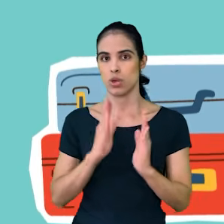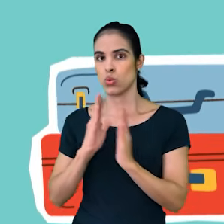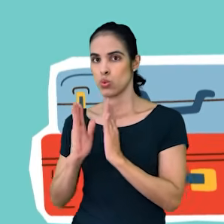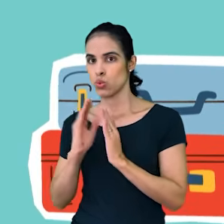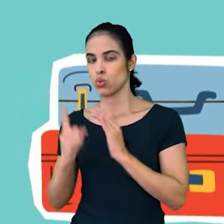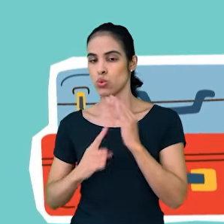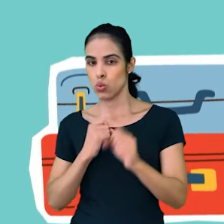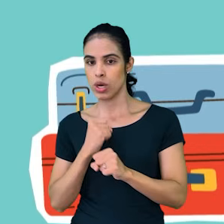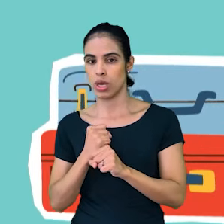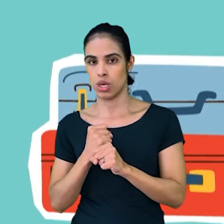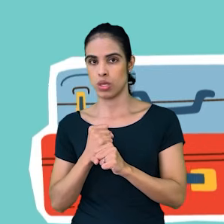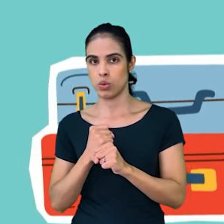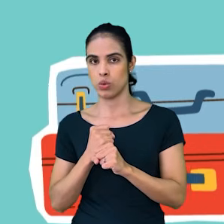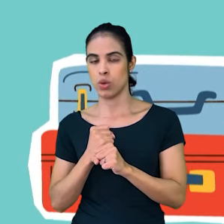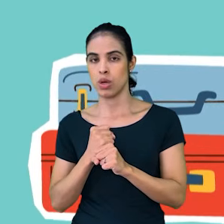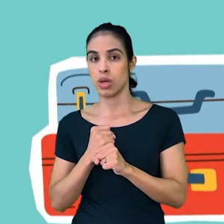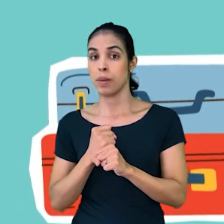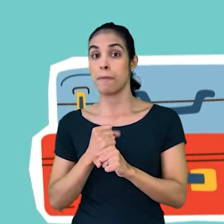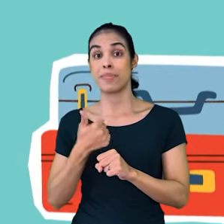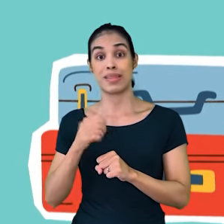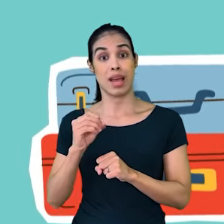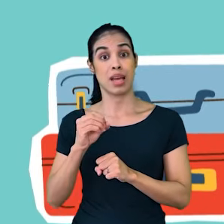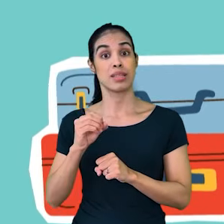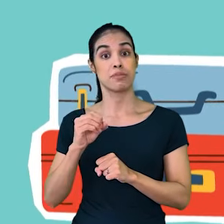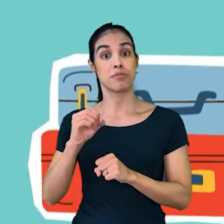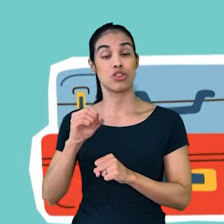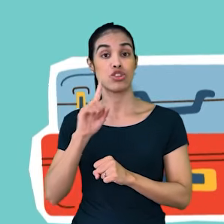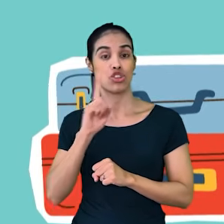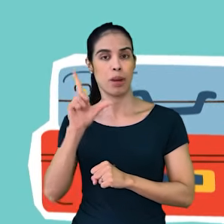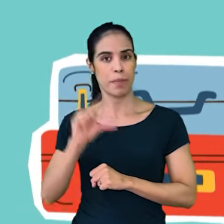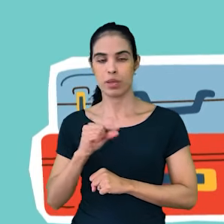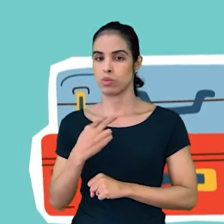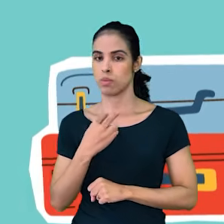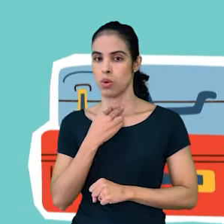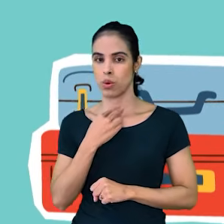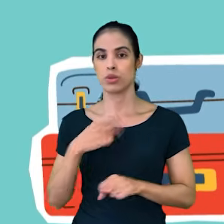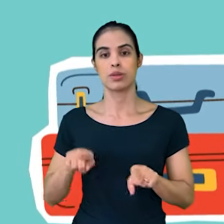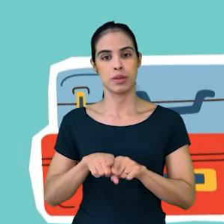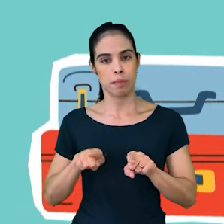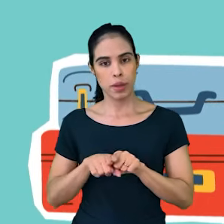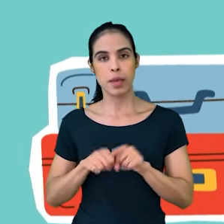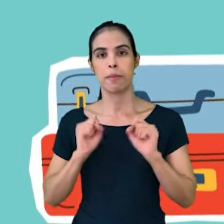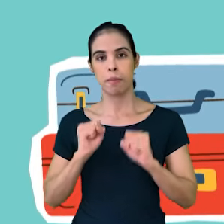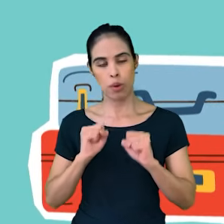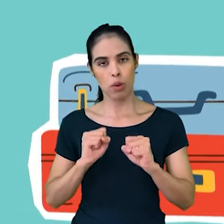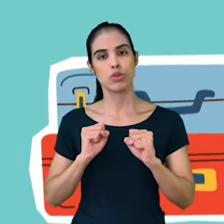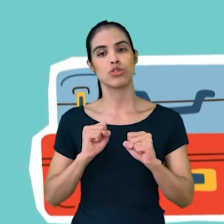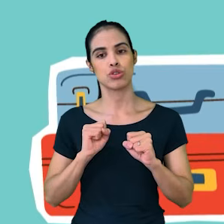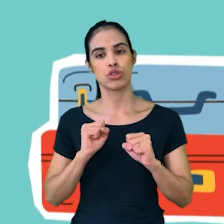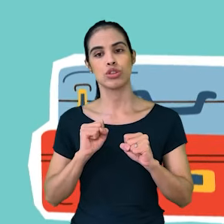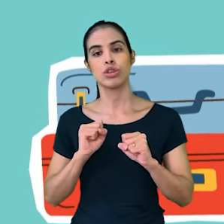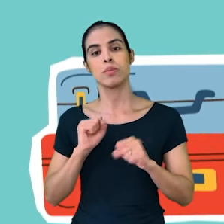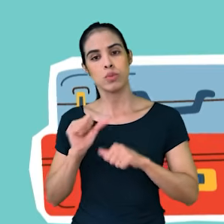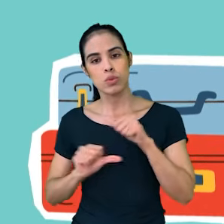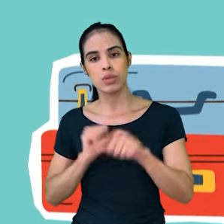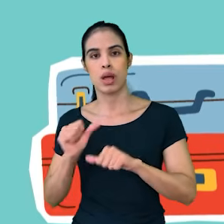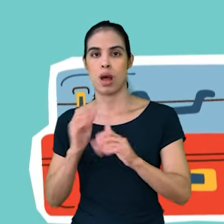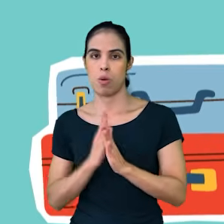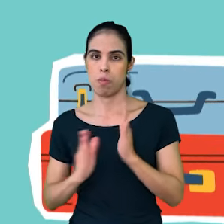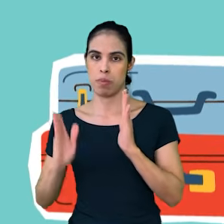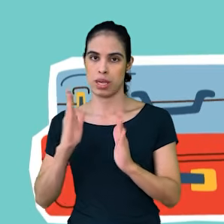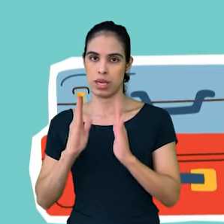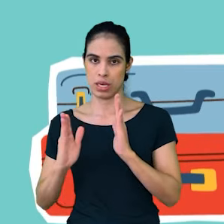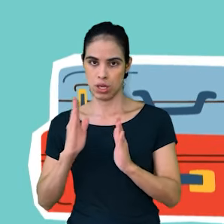mas nenhum deles pode ser menor do que 10 dias. Também é direito da contratante alterar o período aquisitivo de quem entrou